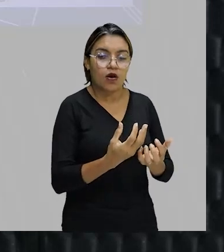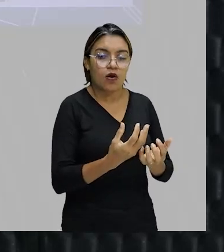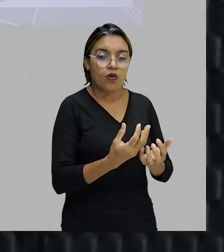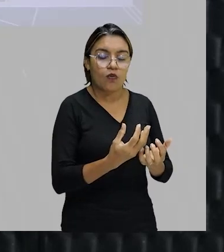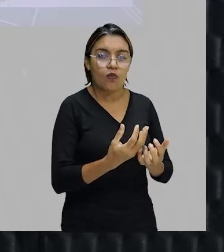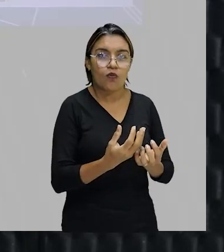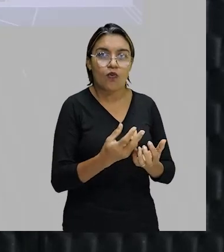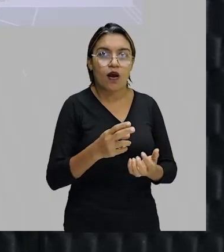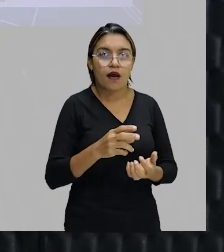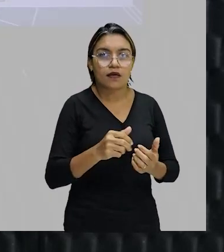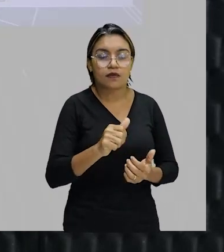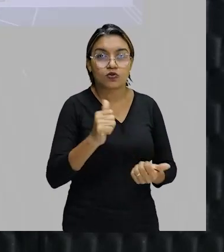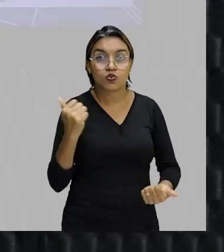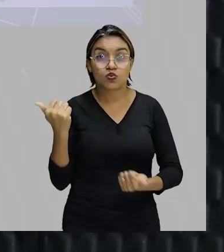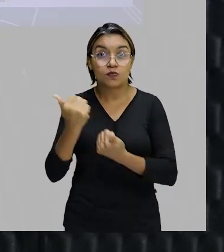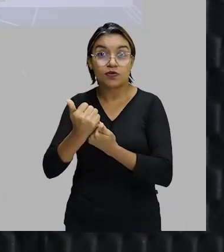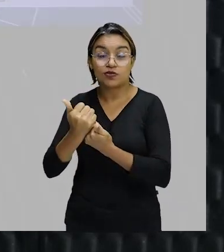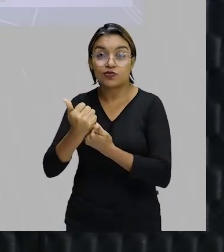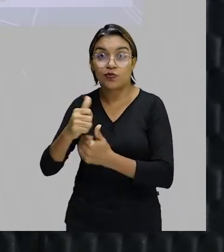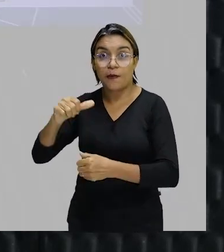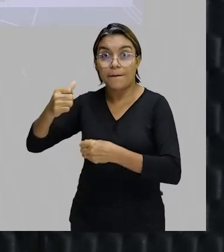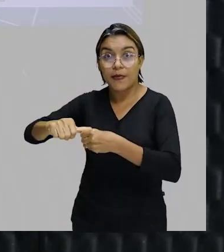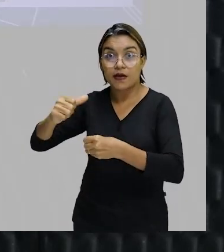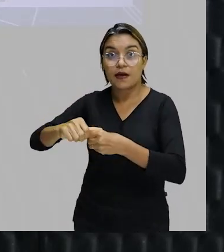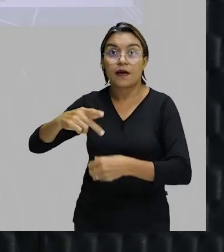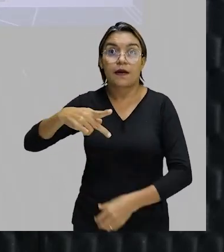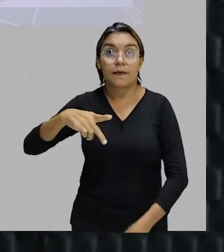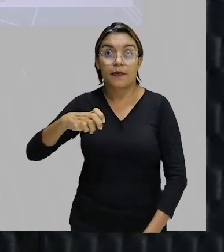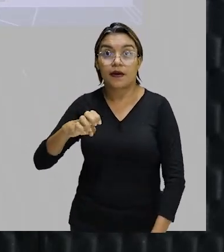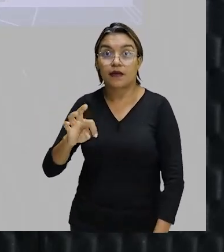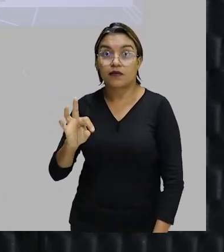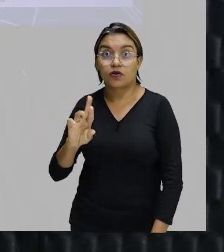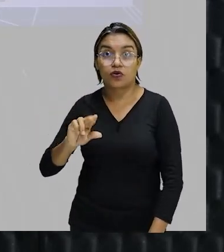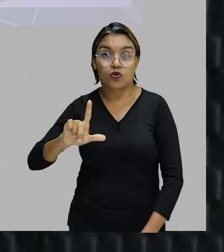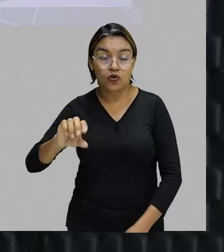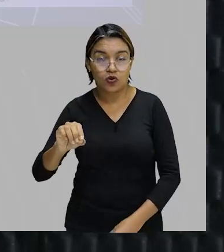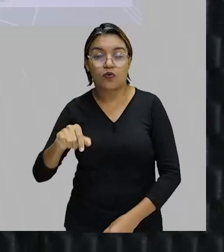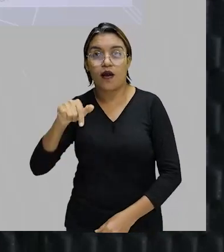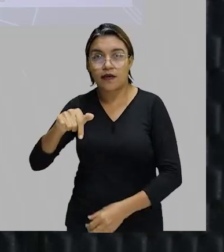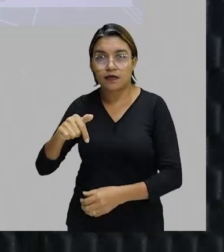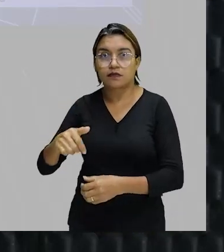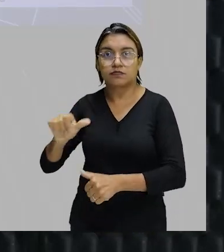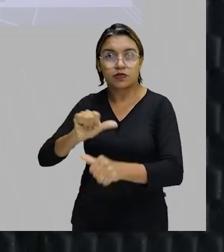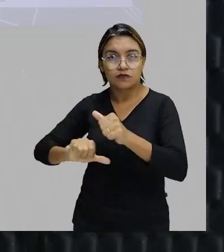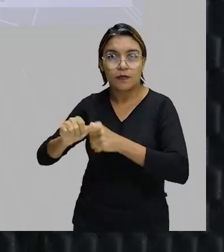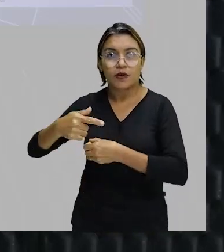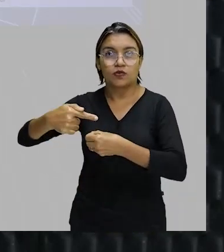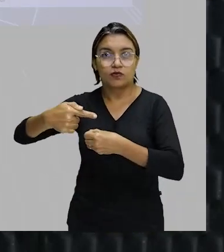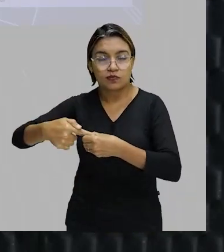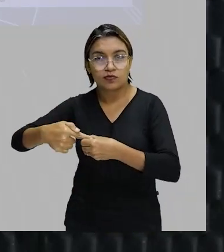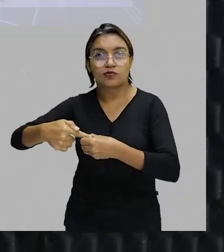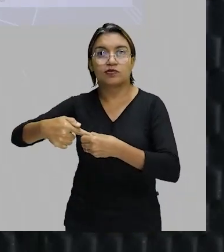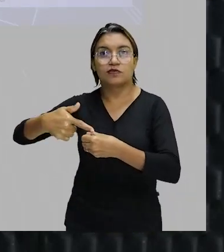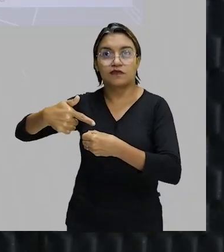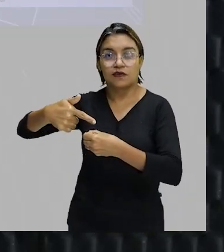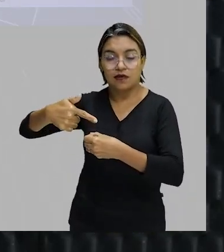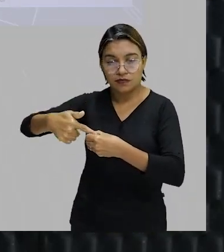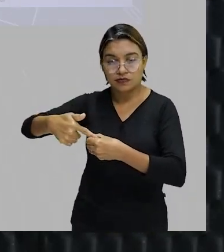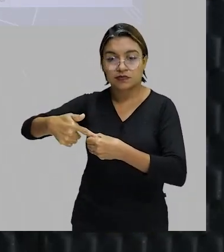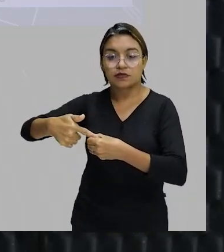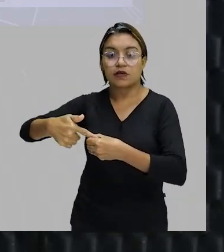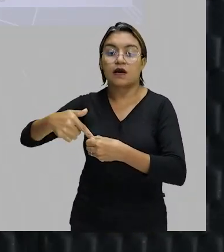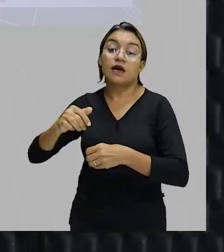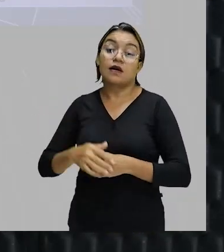petróleo, galera, tá certo? Petróleo que vai ser transformado em combustível, como gasolina, diesel, para justamente movimentar esses motores